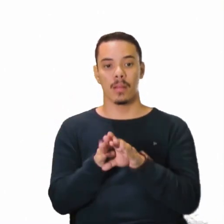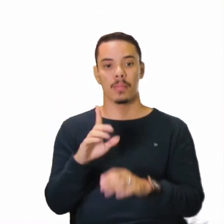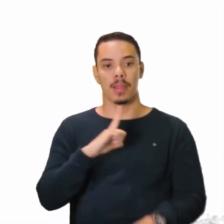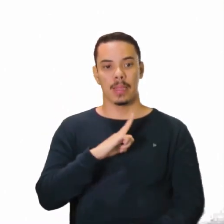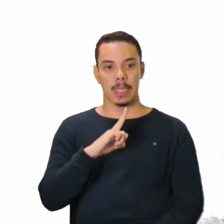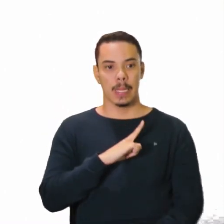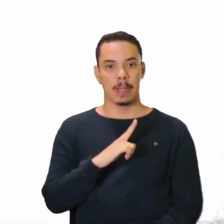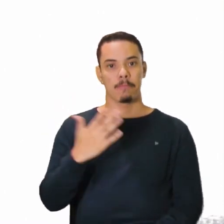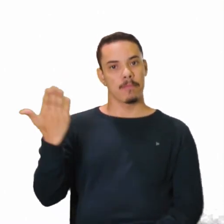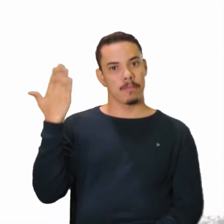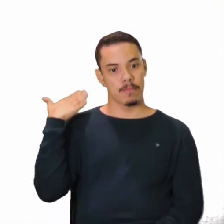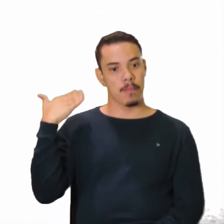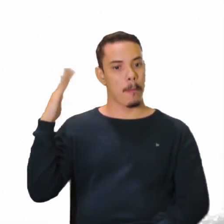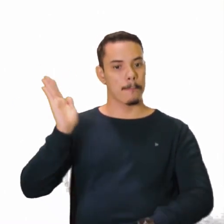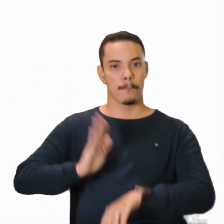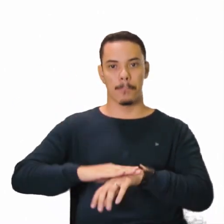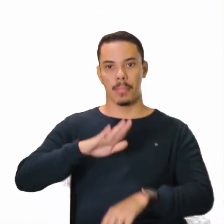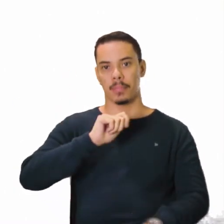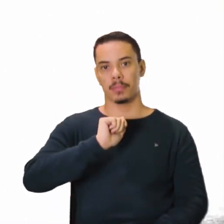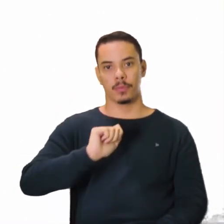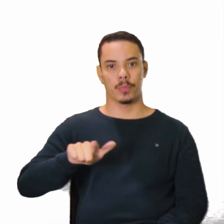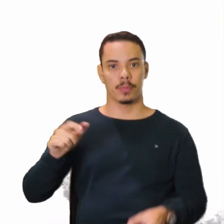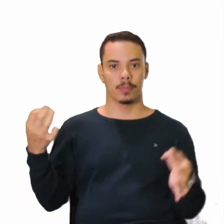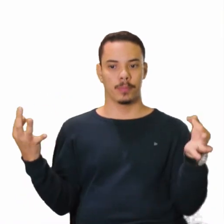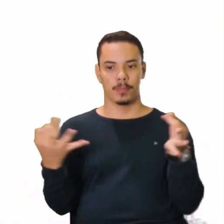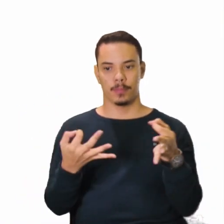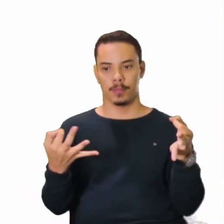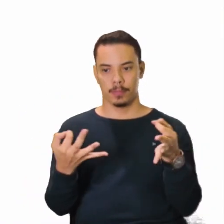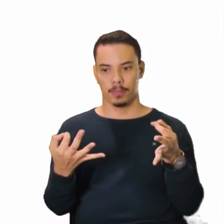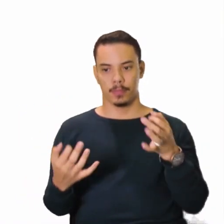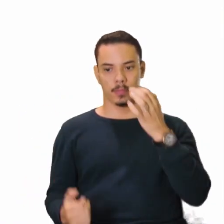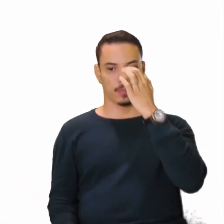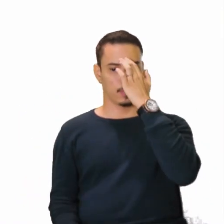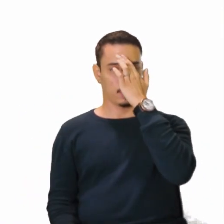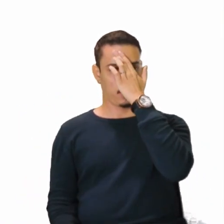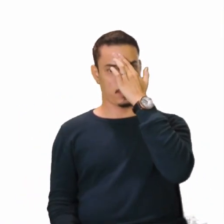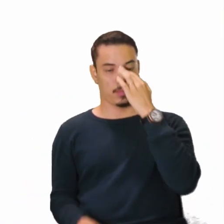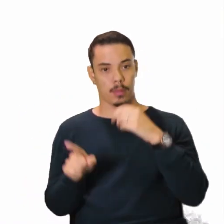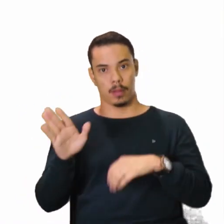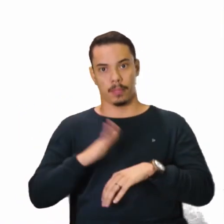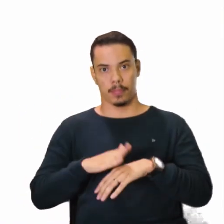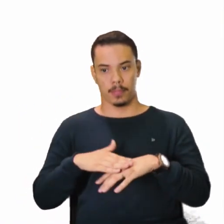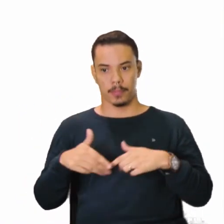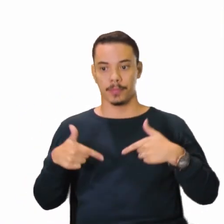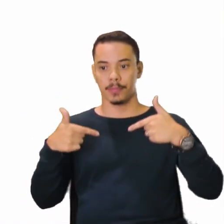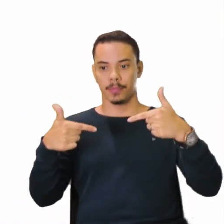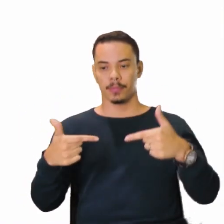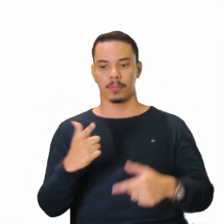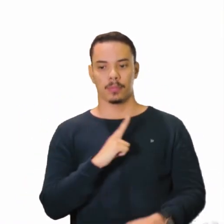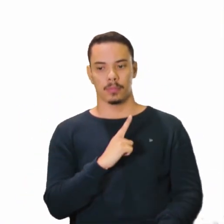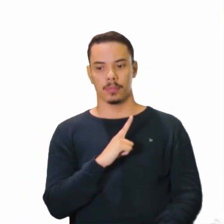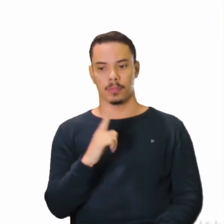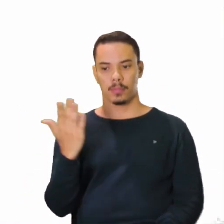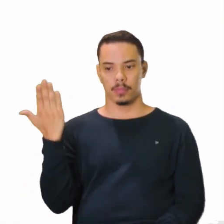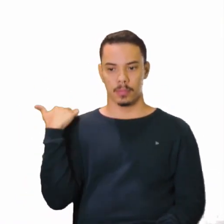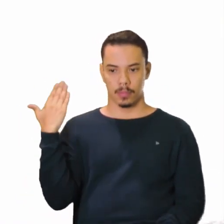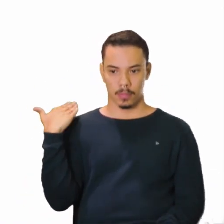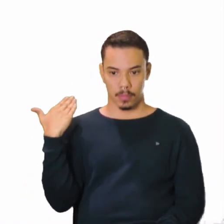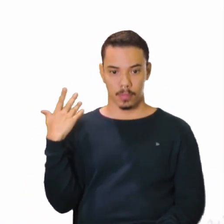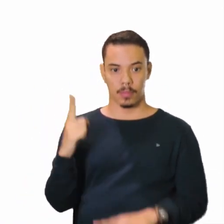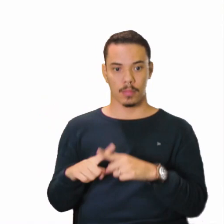pretérito mais que perfeito, né? Essa ação do sujeito vai estar num